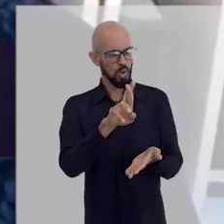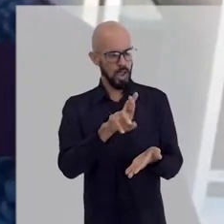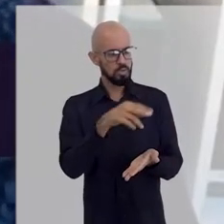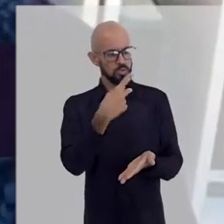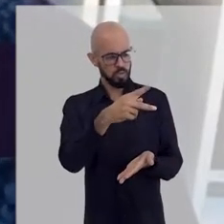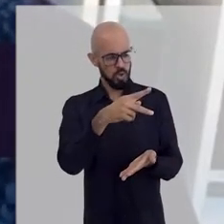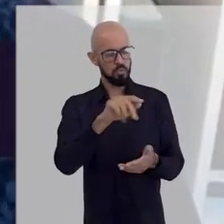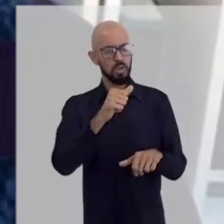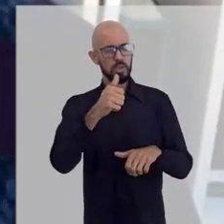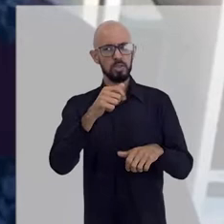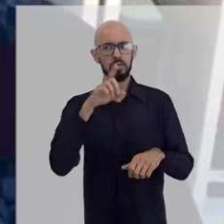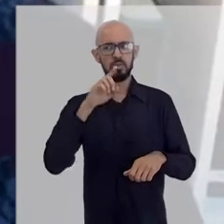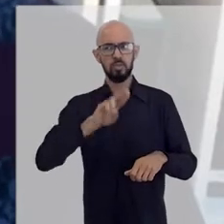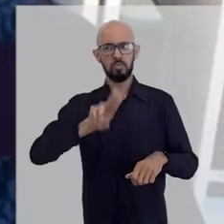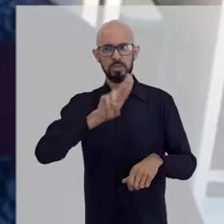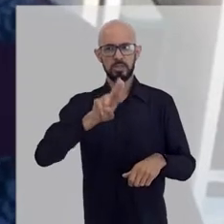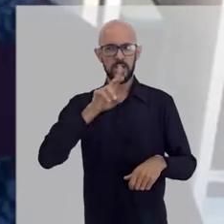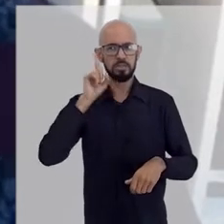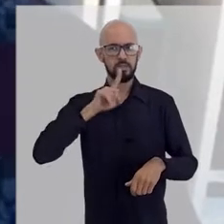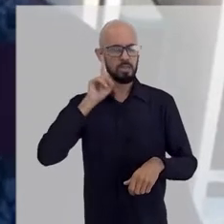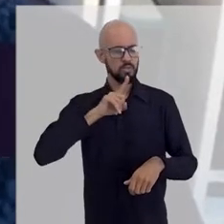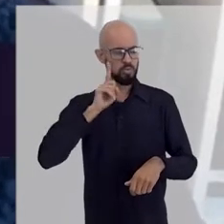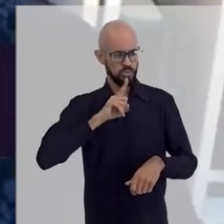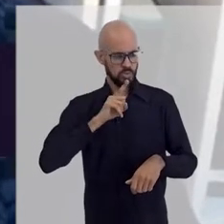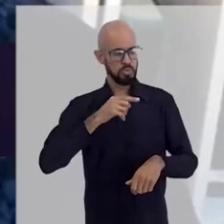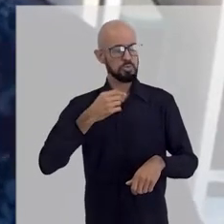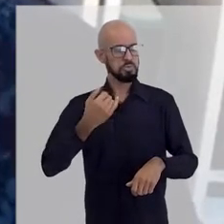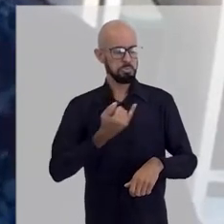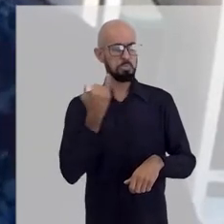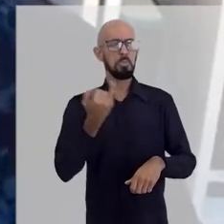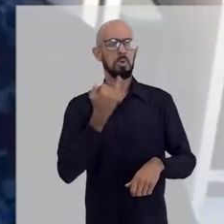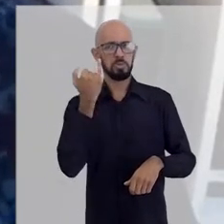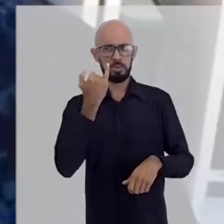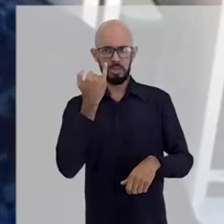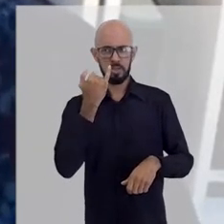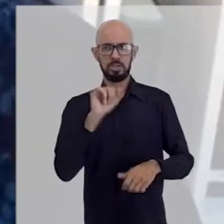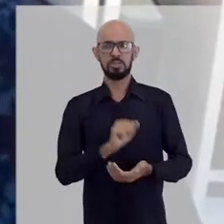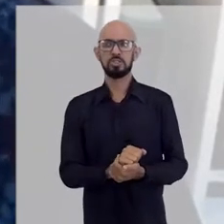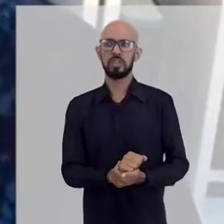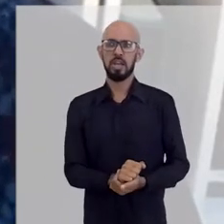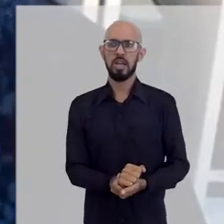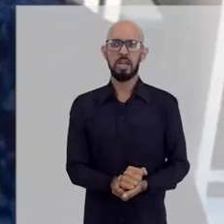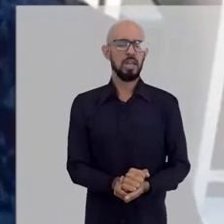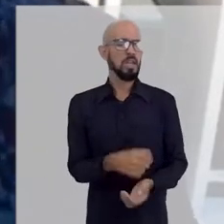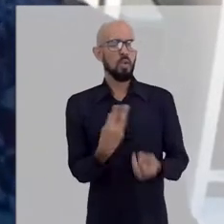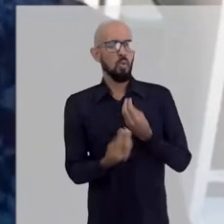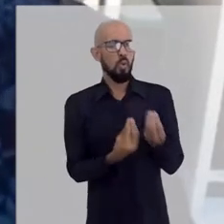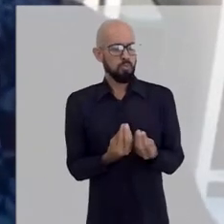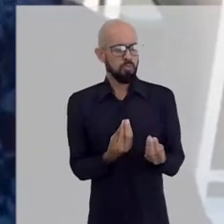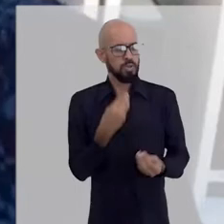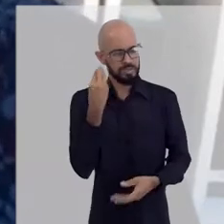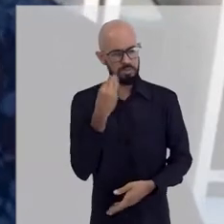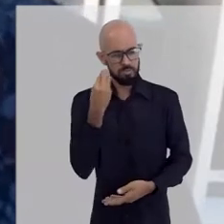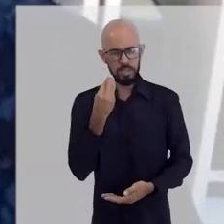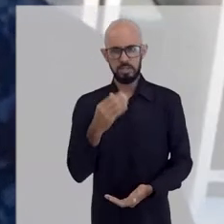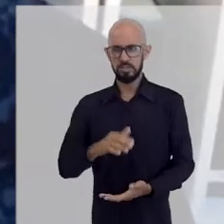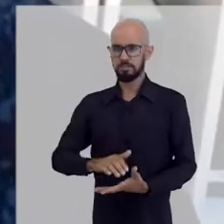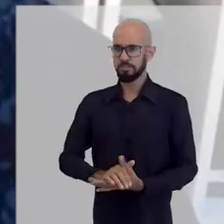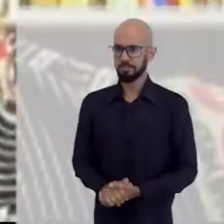ponta americanas, a Cornell, em Ithaca, no interior de Nova York, e Brown, em Rhode Island. Como é que foi essa